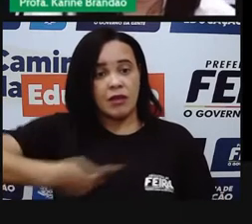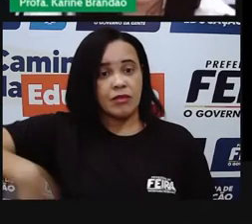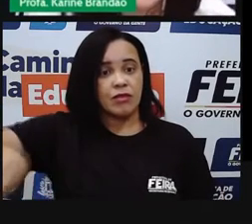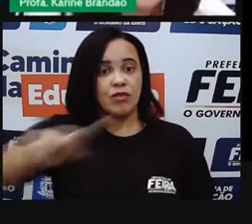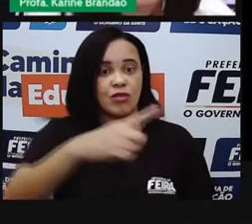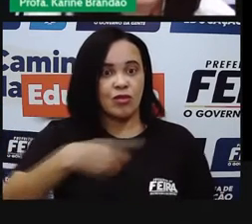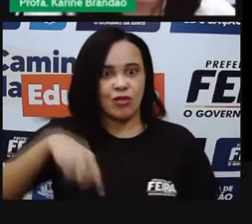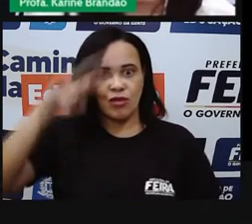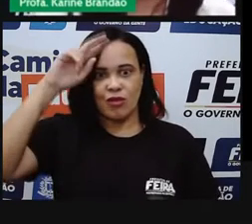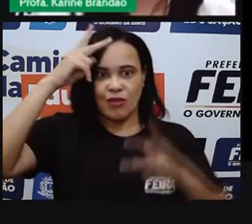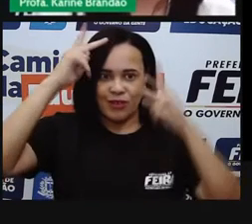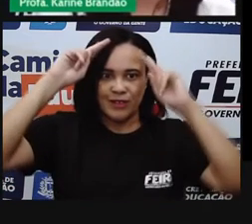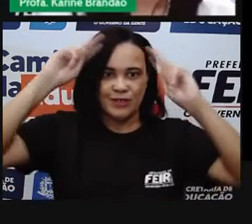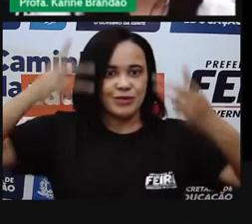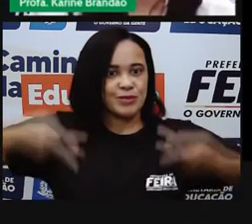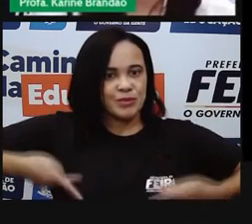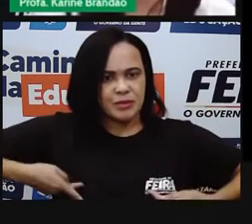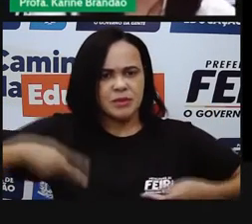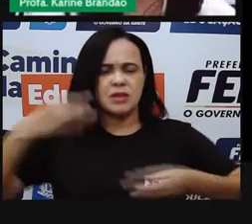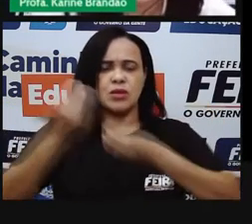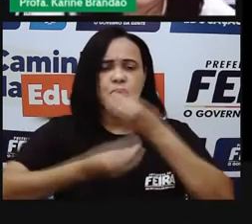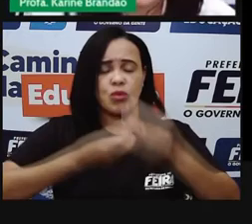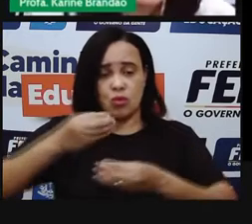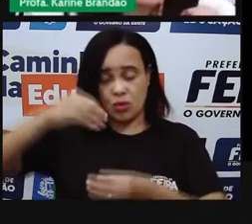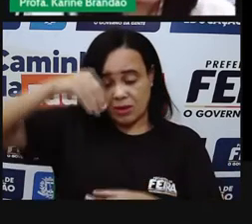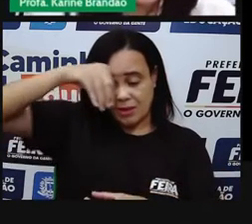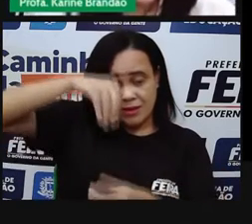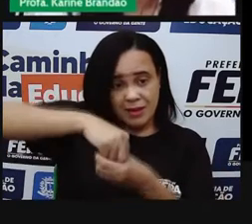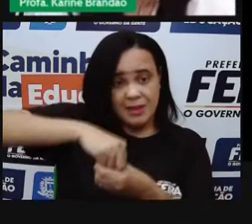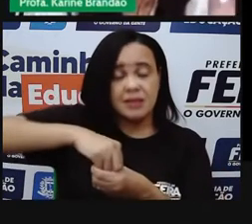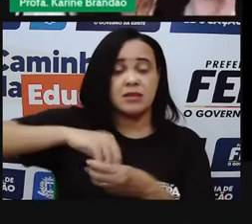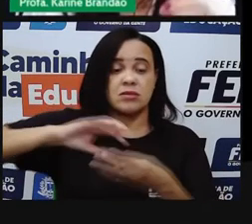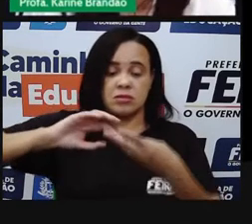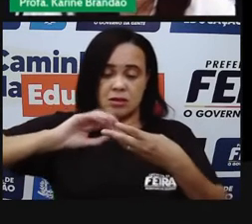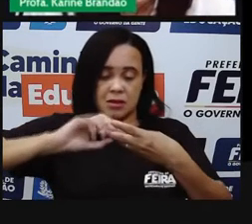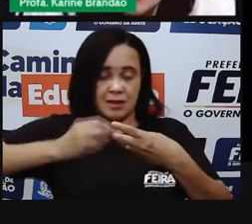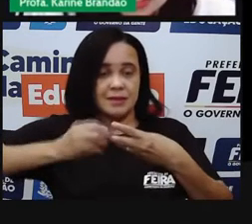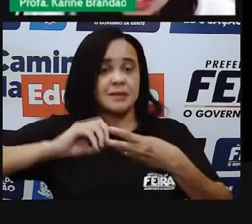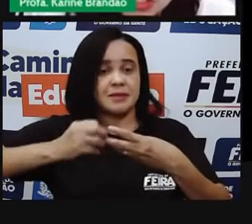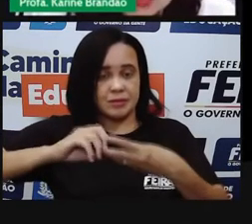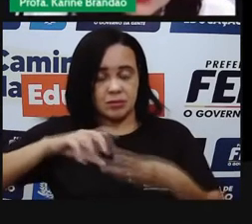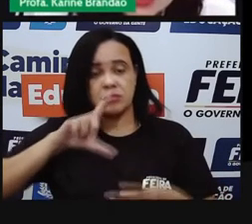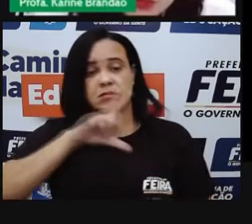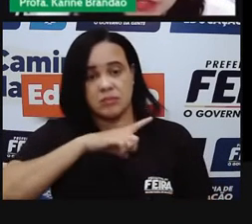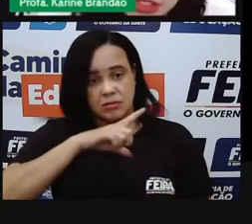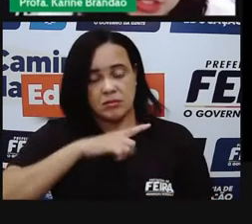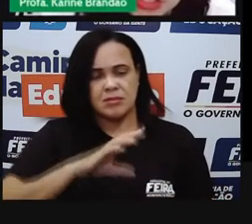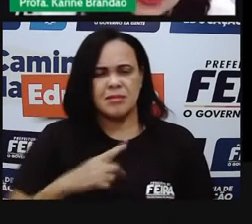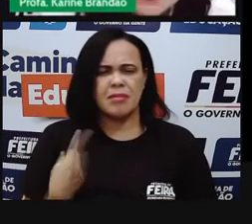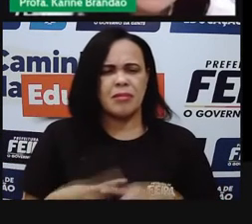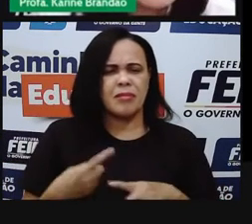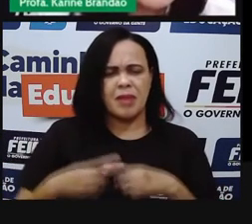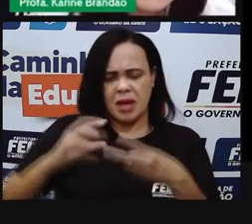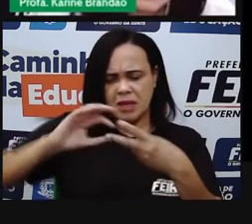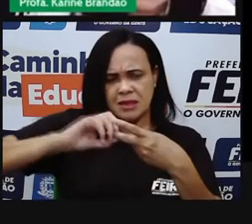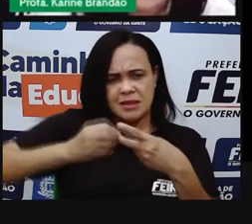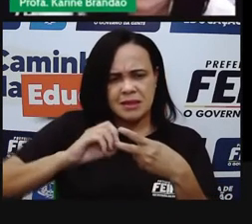nosso DNA, ele vai estar dentro da célula, mas a célula é um negócio tão